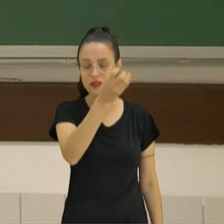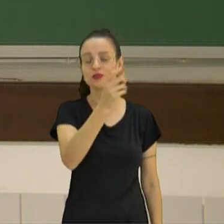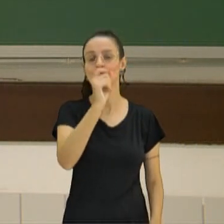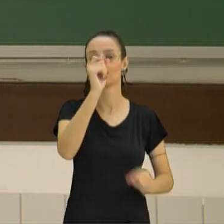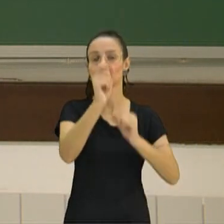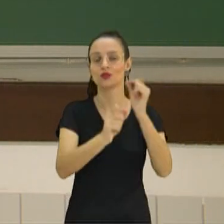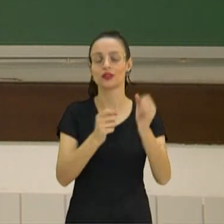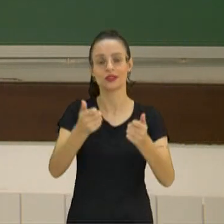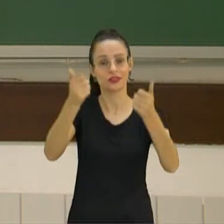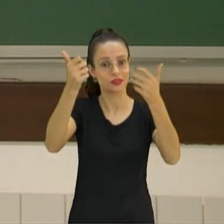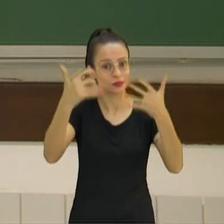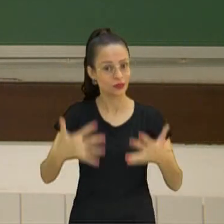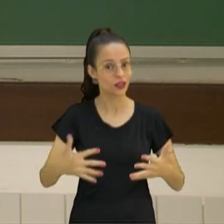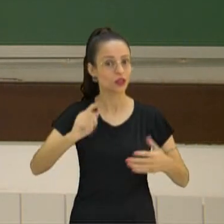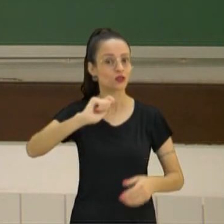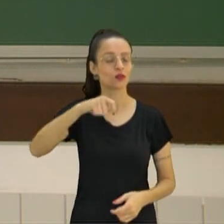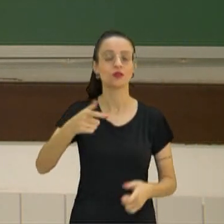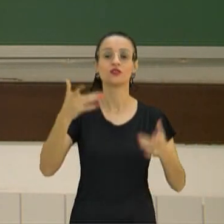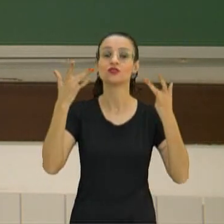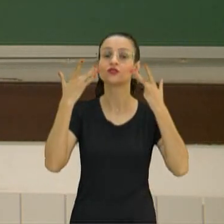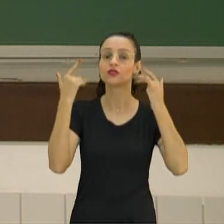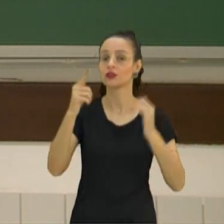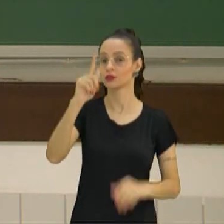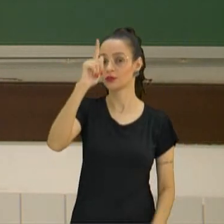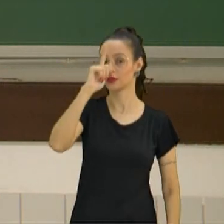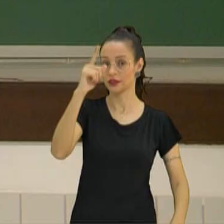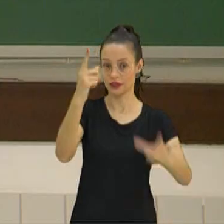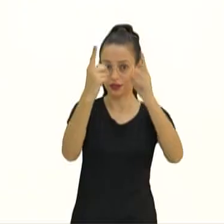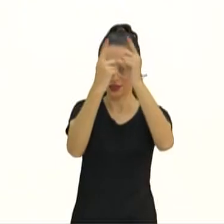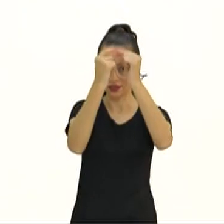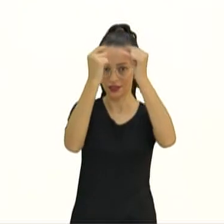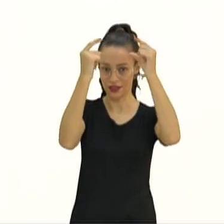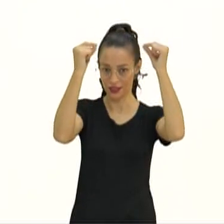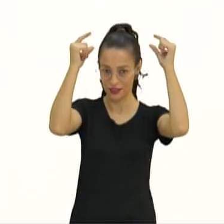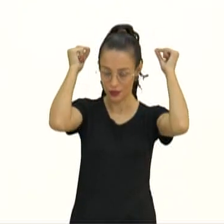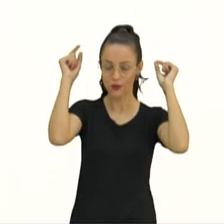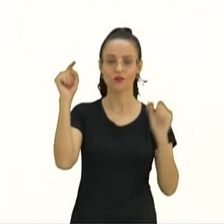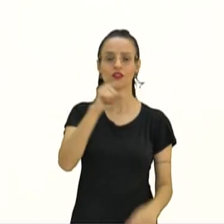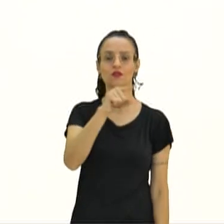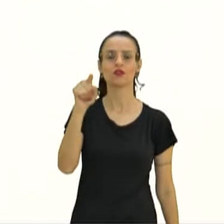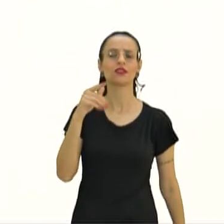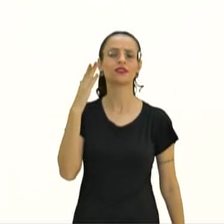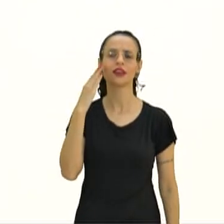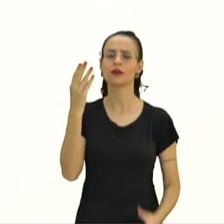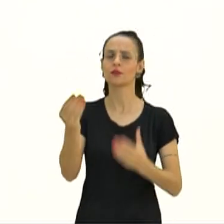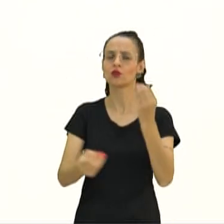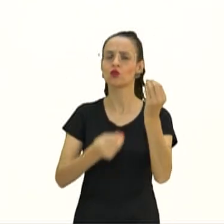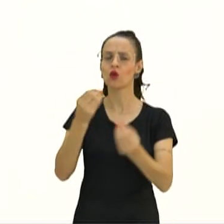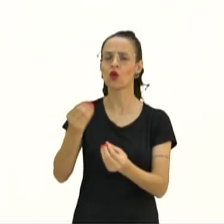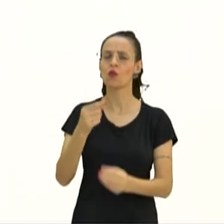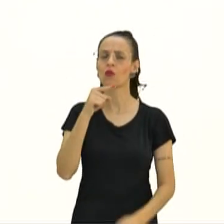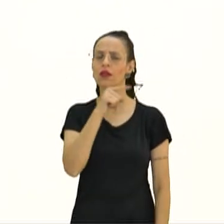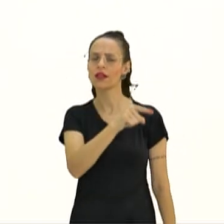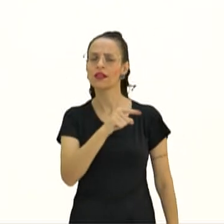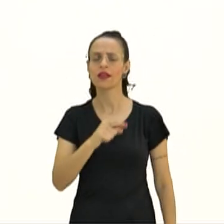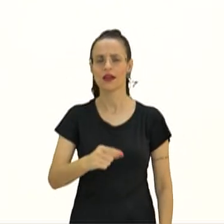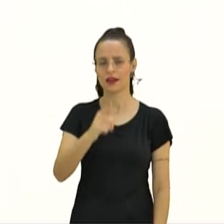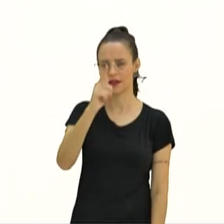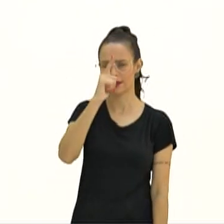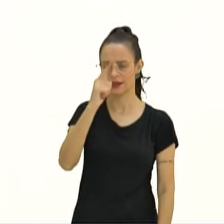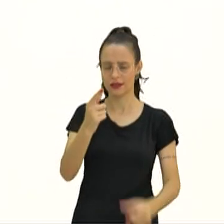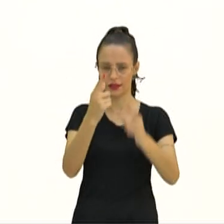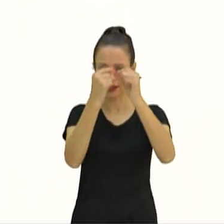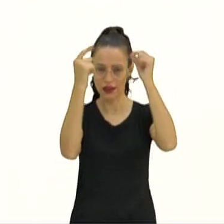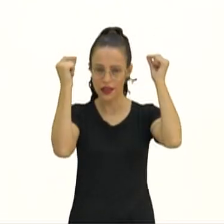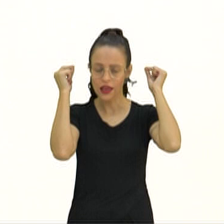A gente vai falar sobre o teatro grego, olha ali. Você sabe como era o teatro na Grécia Antiga? Os textos,